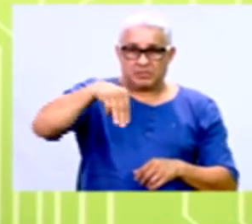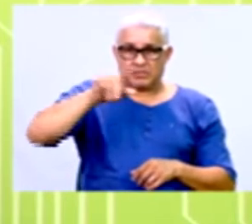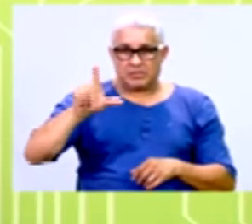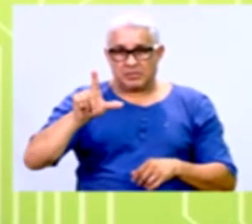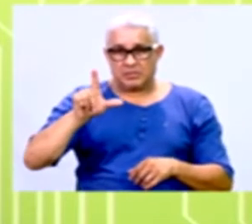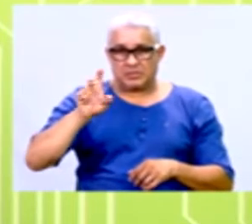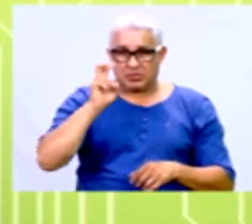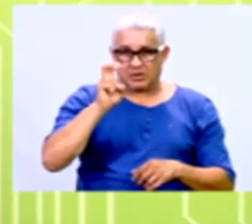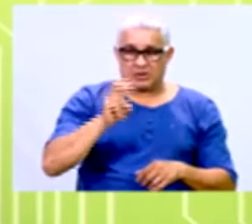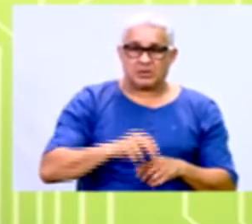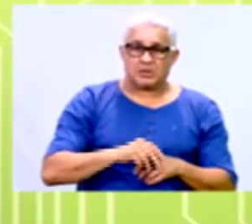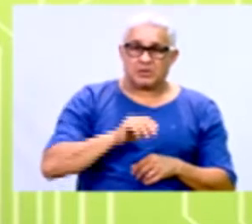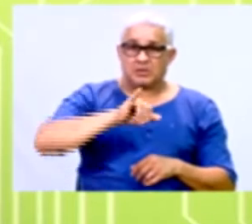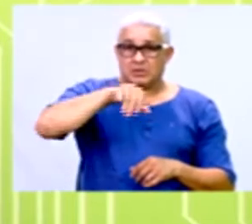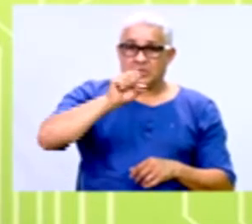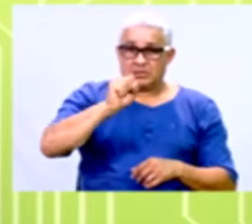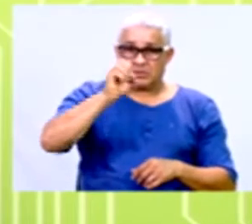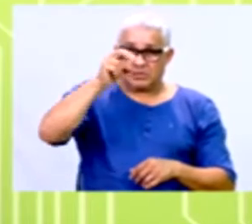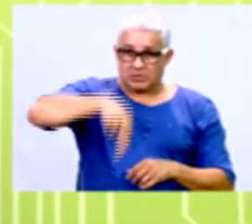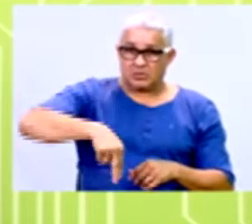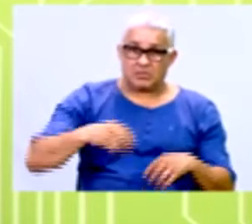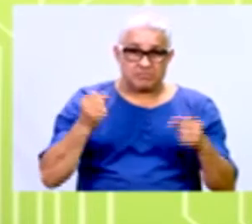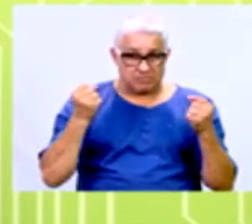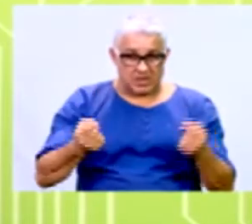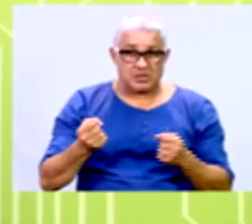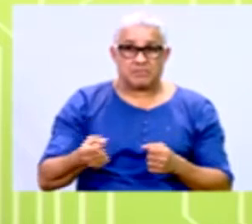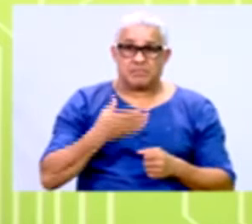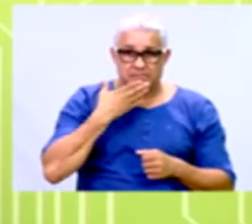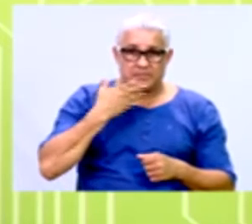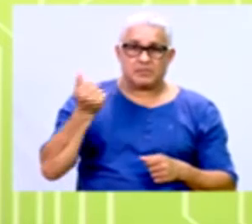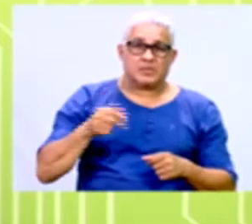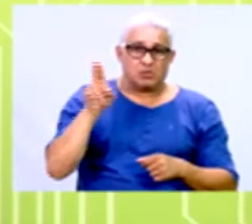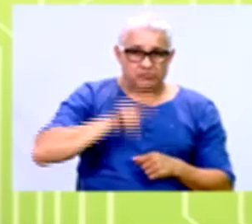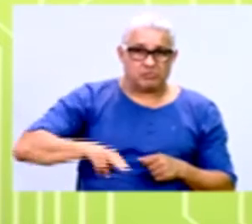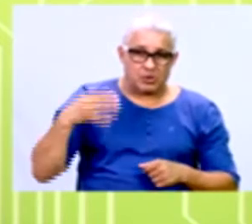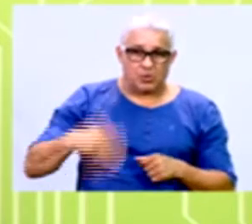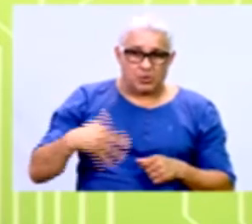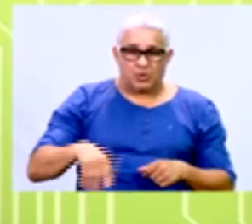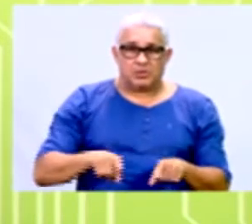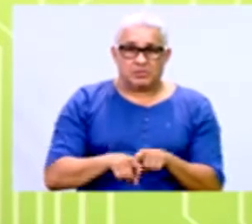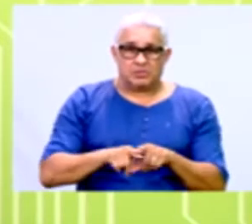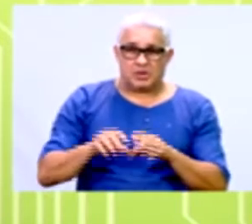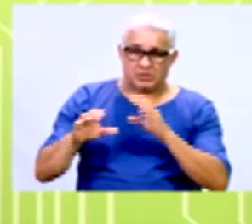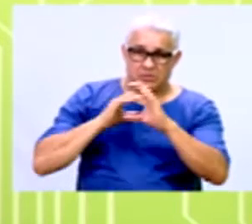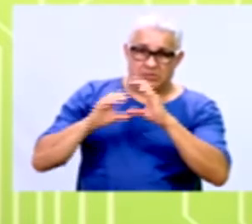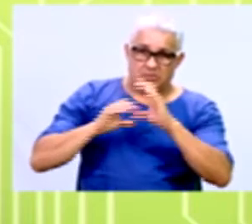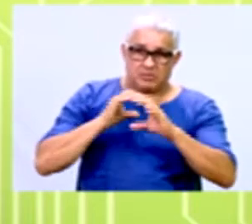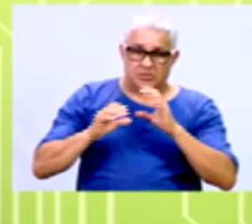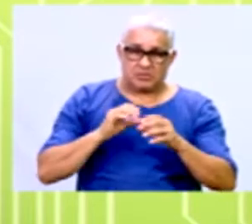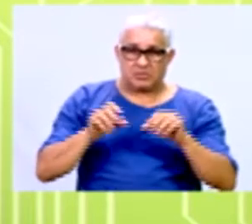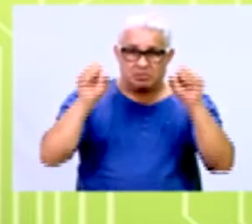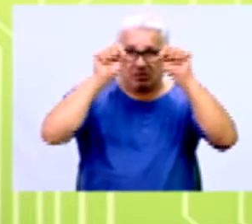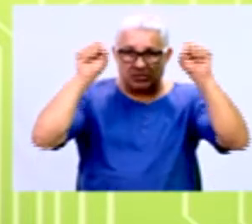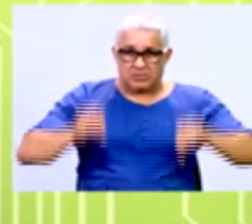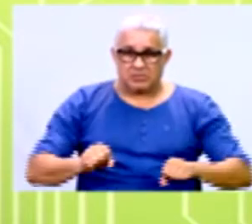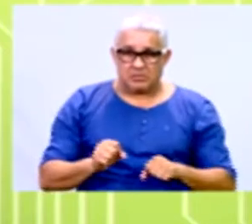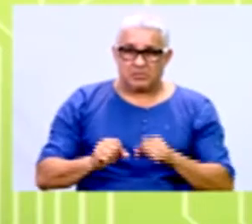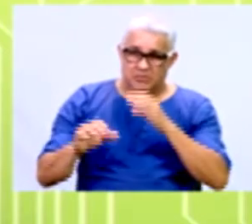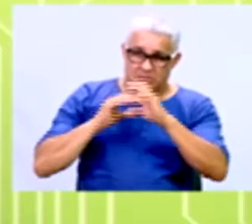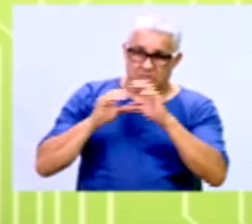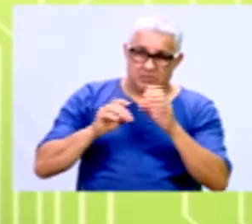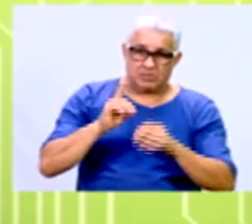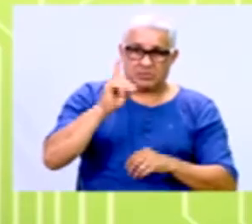JSON puxa muito a questão de se utilizar JavaScript para fazer intercomunicação de sistemas, enfim, comunicação